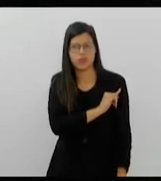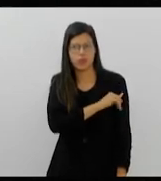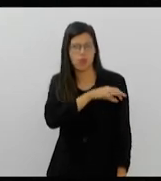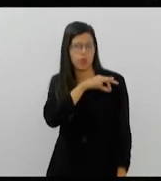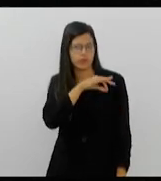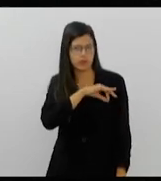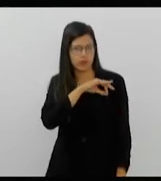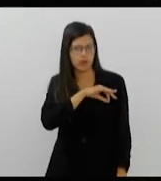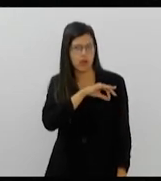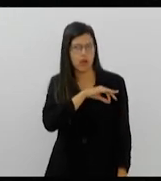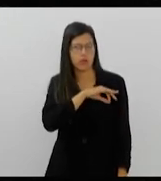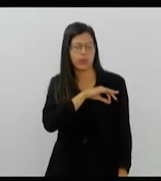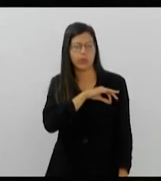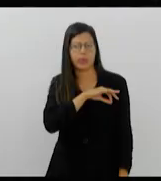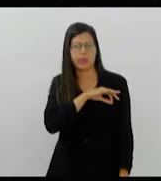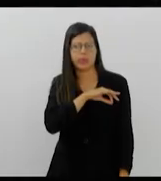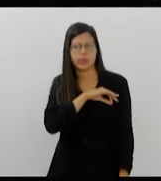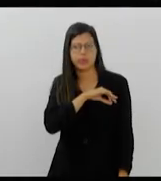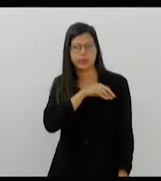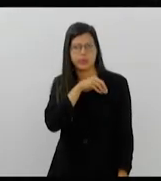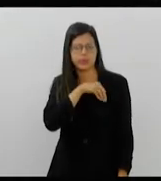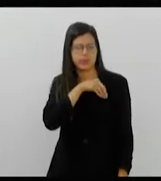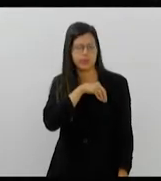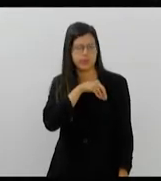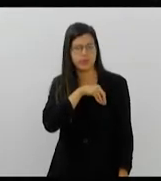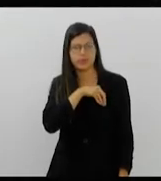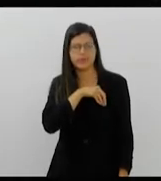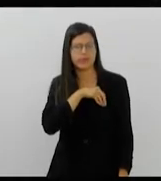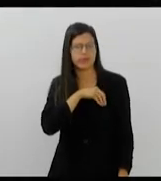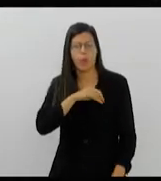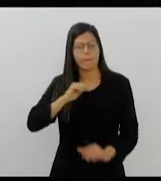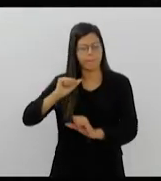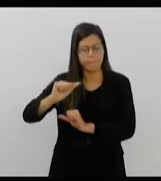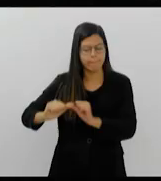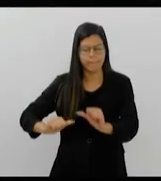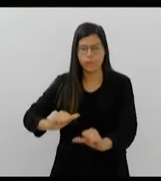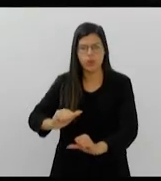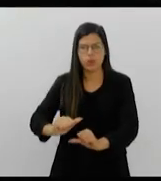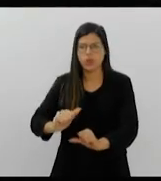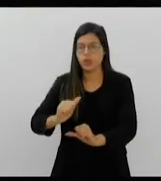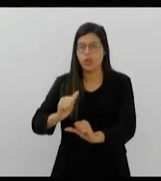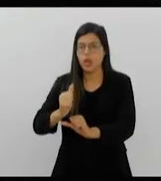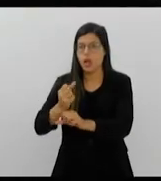regional não é atualizado desde